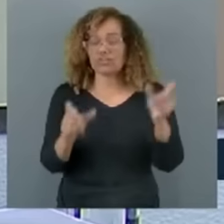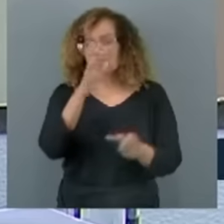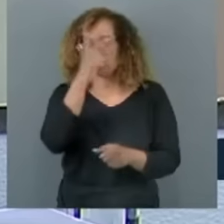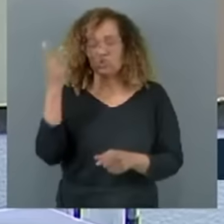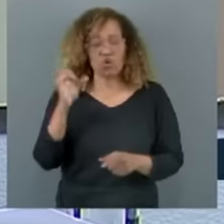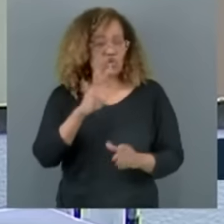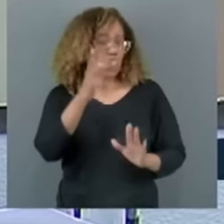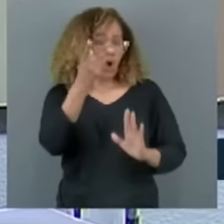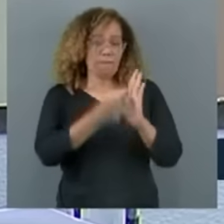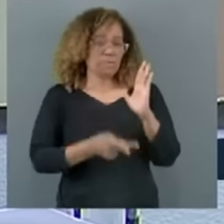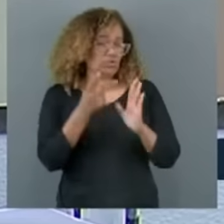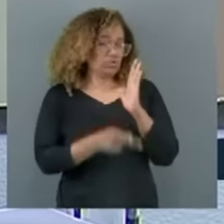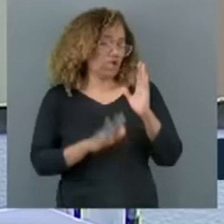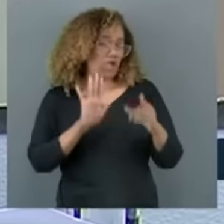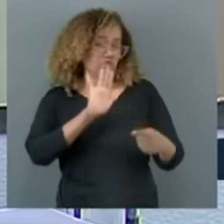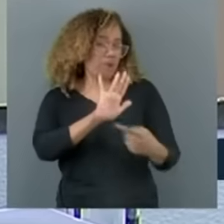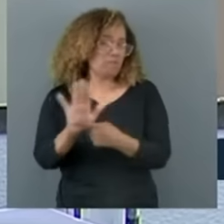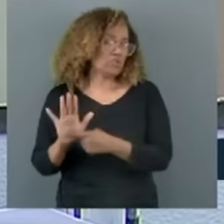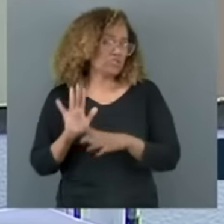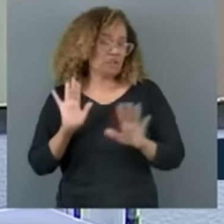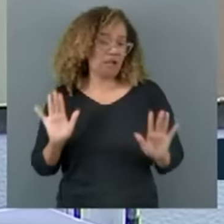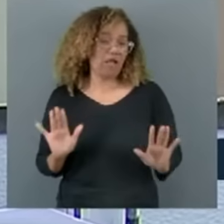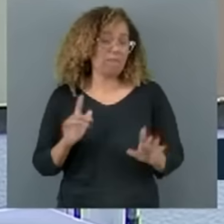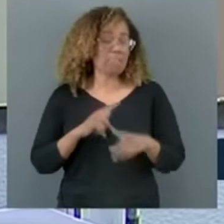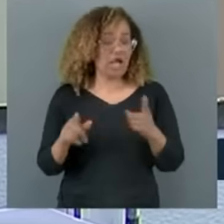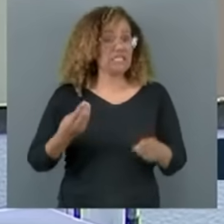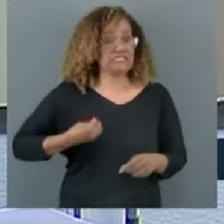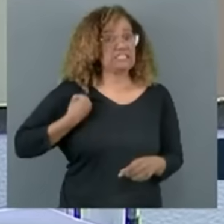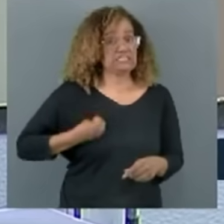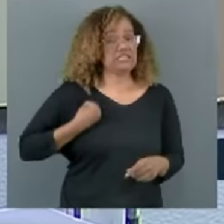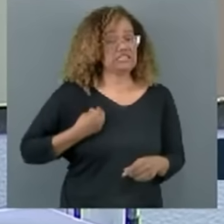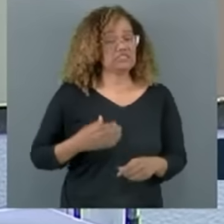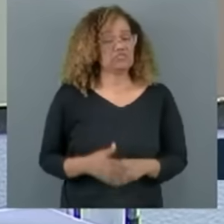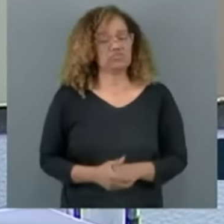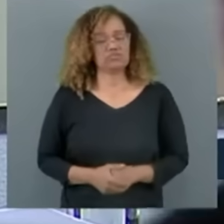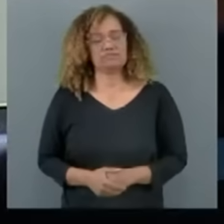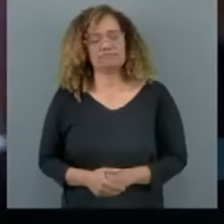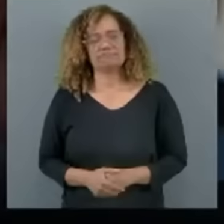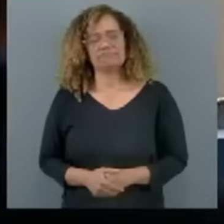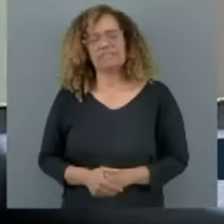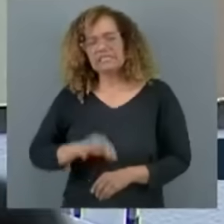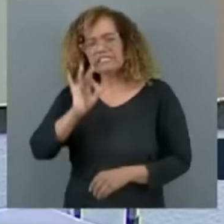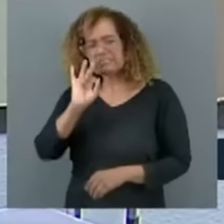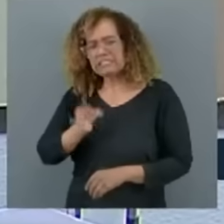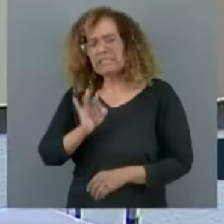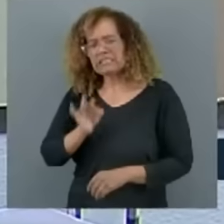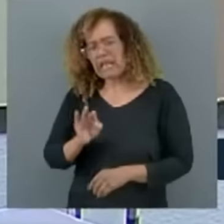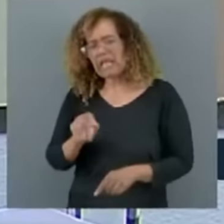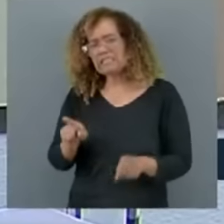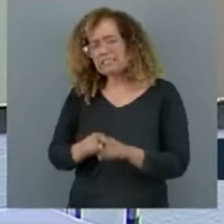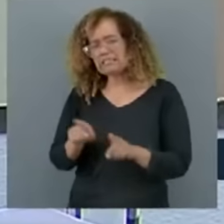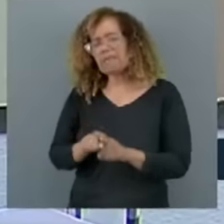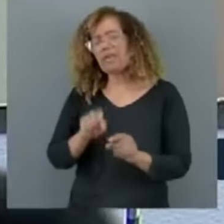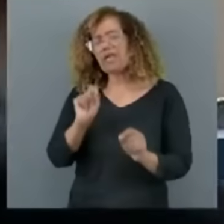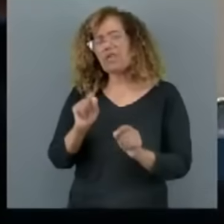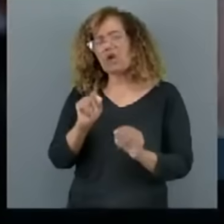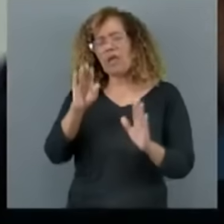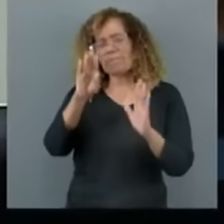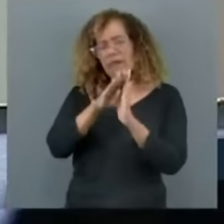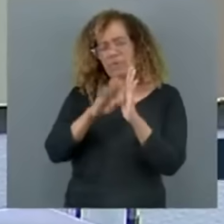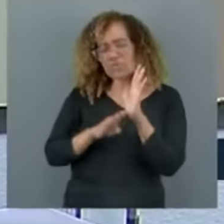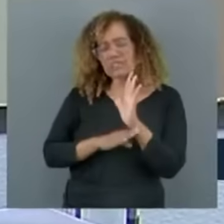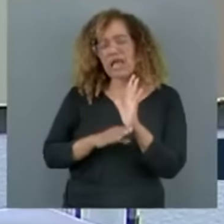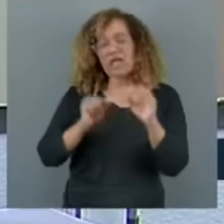demonstrativos. E eles existem. E, com certeza, como são processos